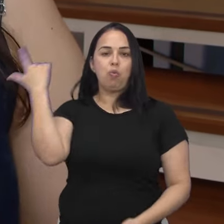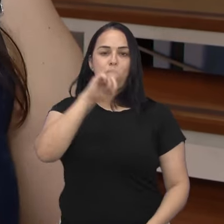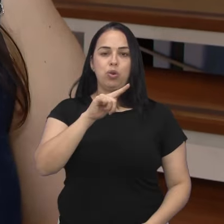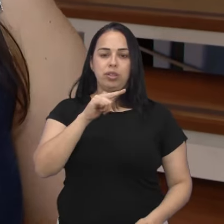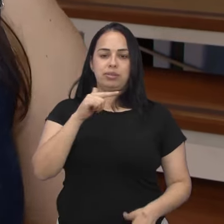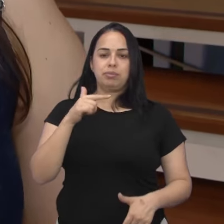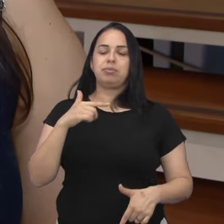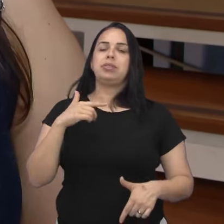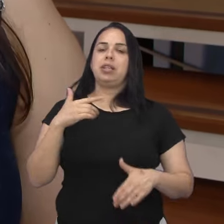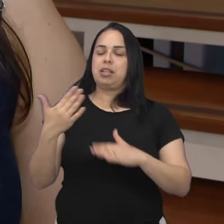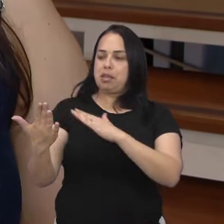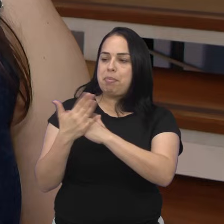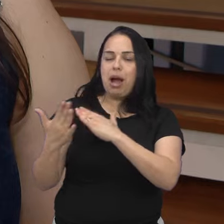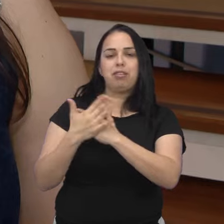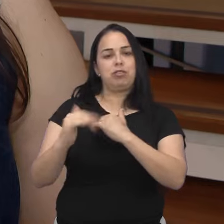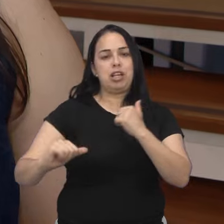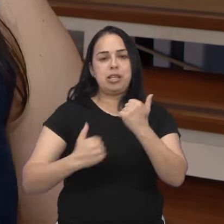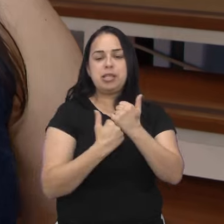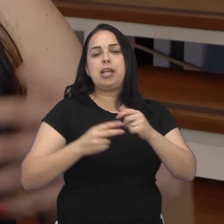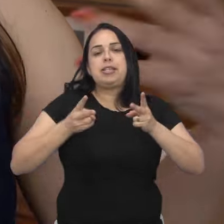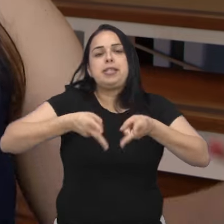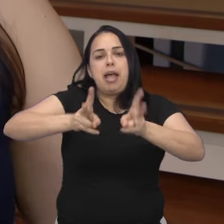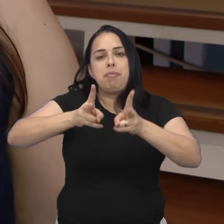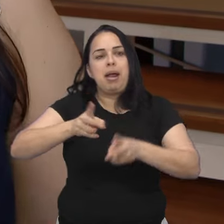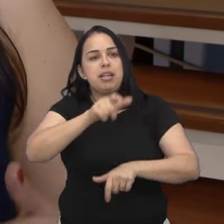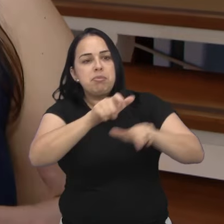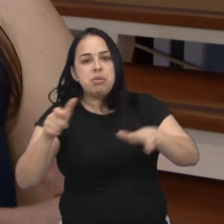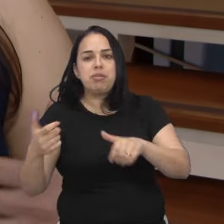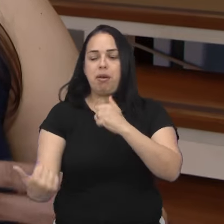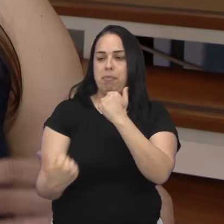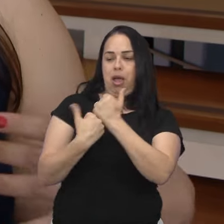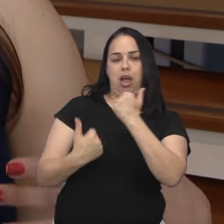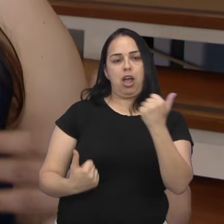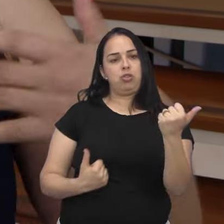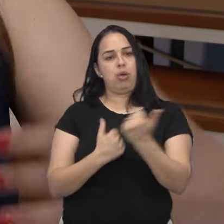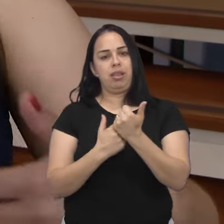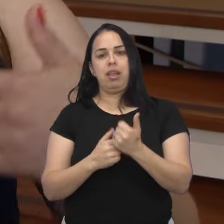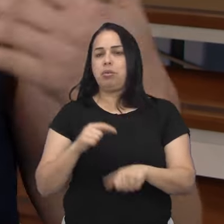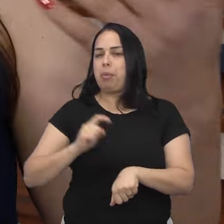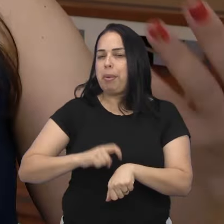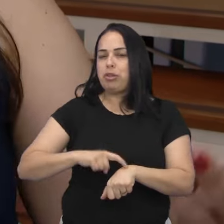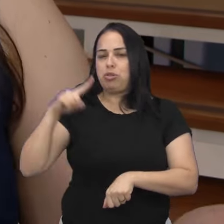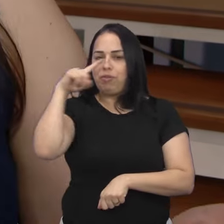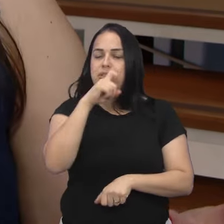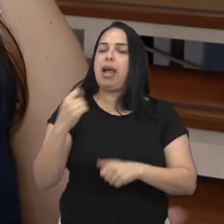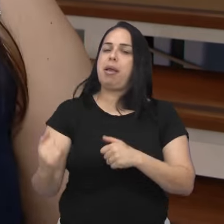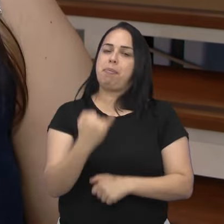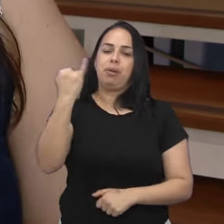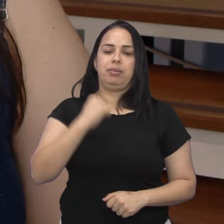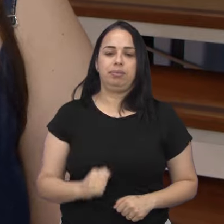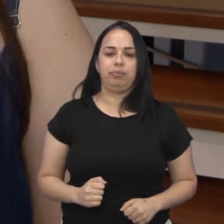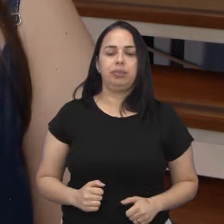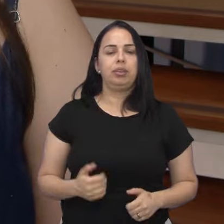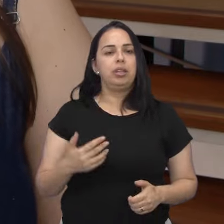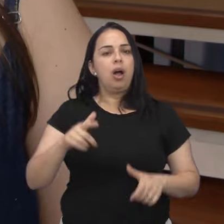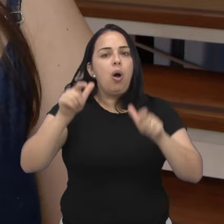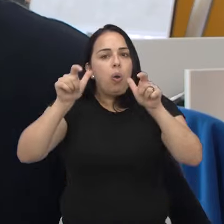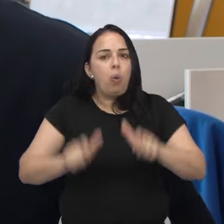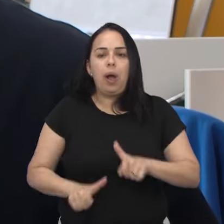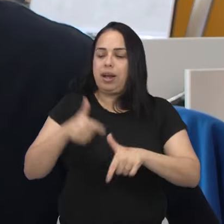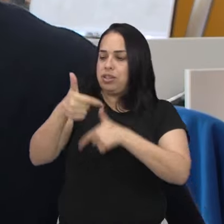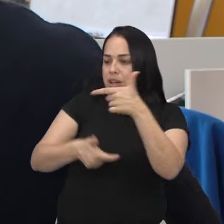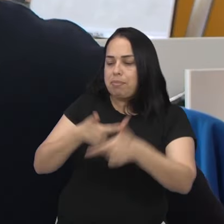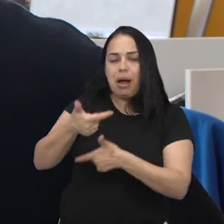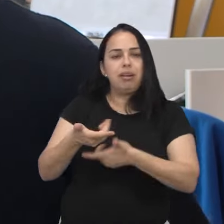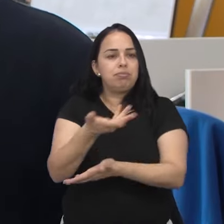agradável e que eu vou est sempre tendo um respaldo e que a gente vai ter pessoas que vão ajudar a gente nesses momentos é muito importante